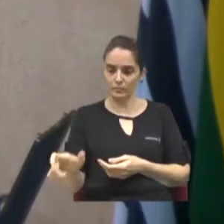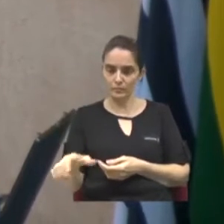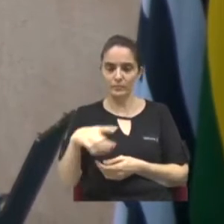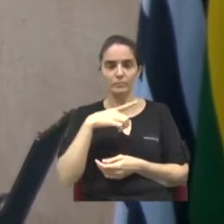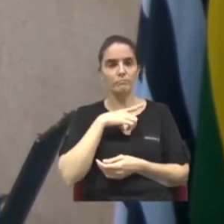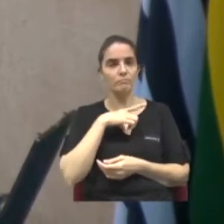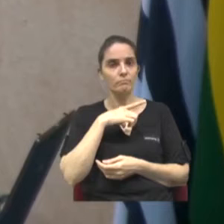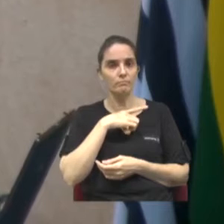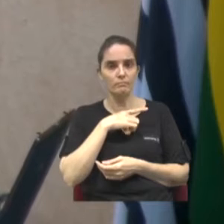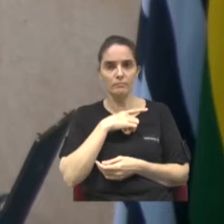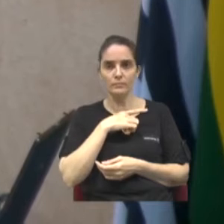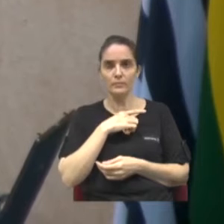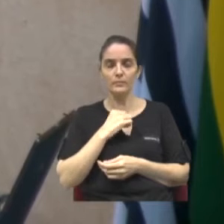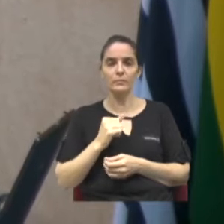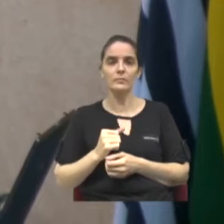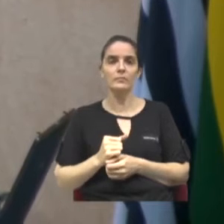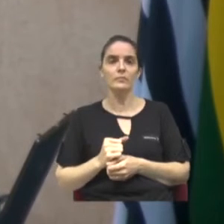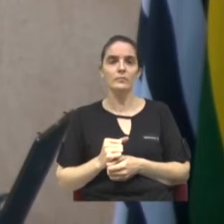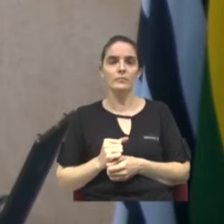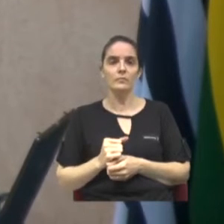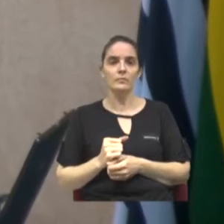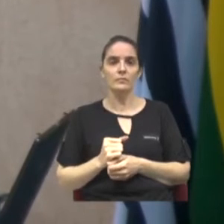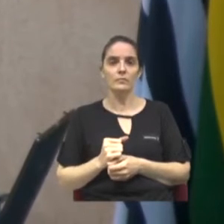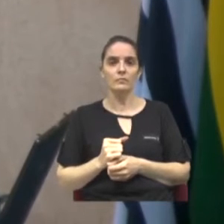passamento tranquilo